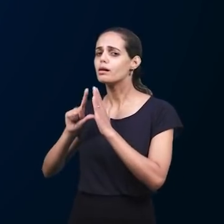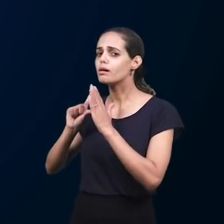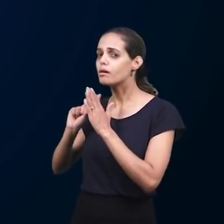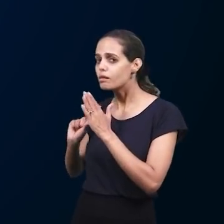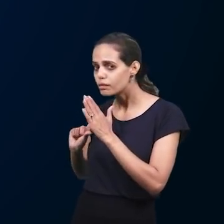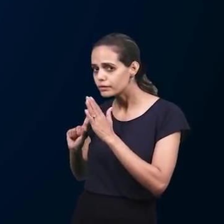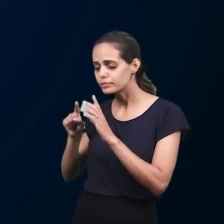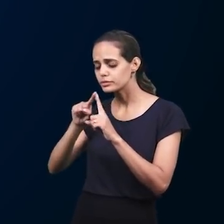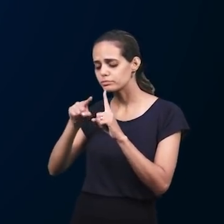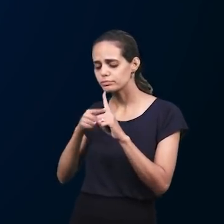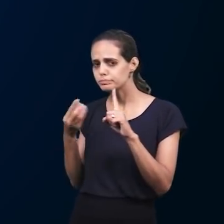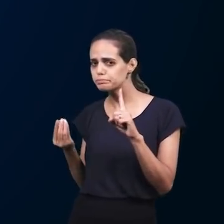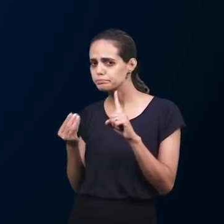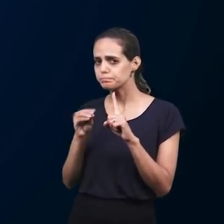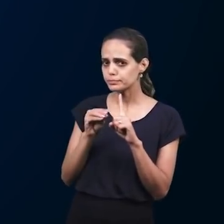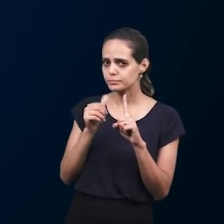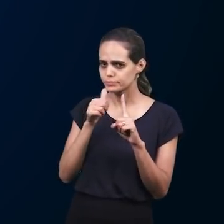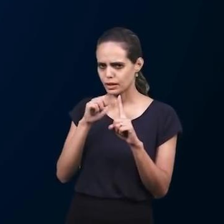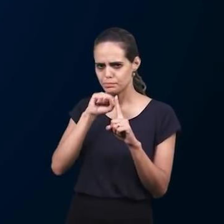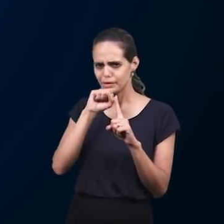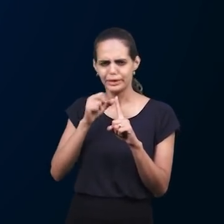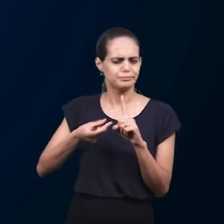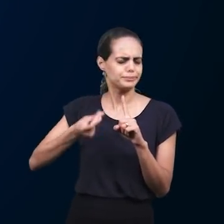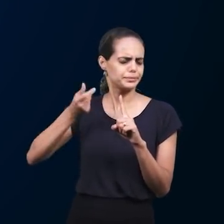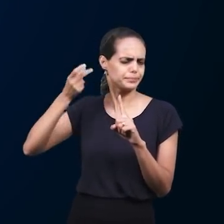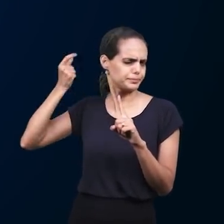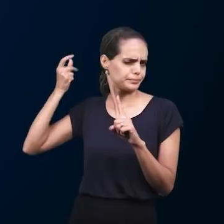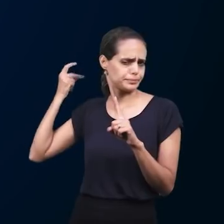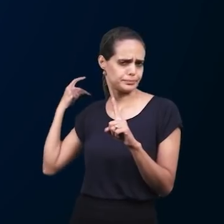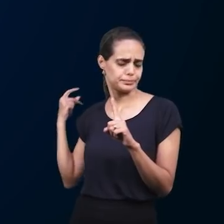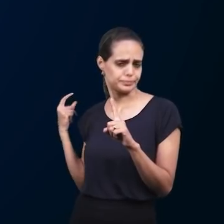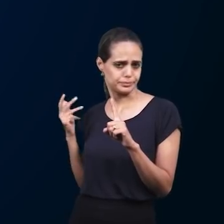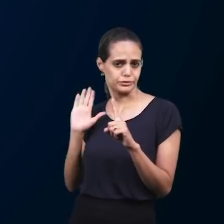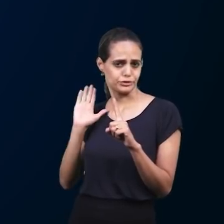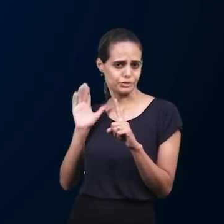que nós existíssemos, para que nós